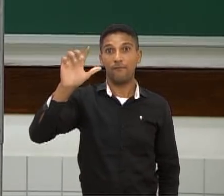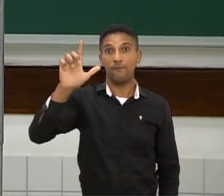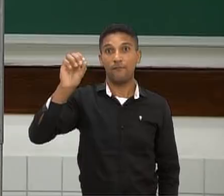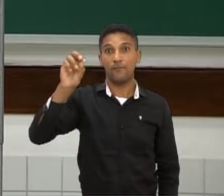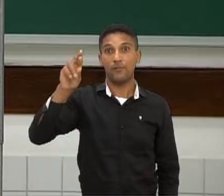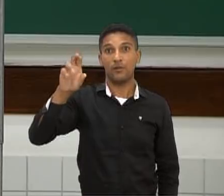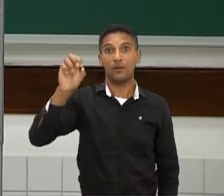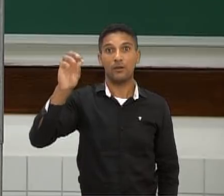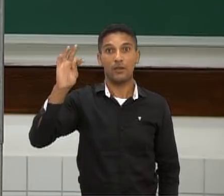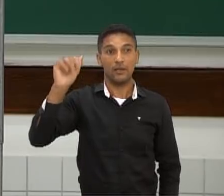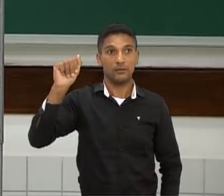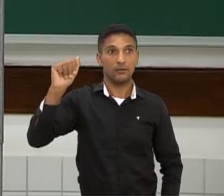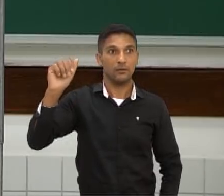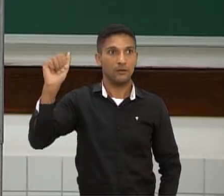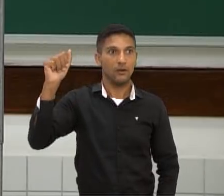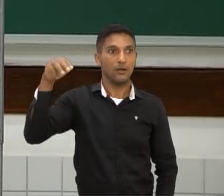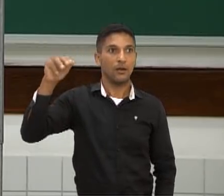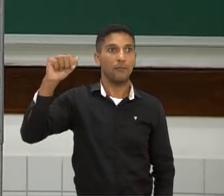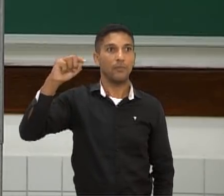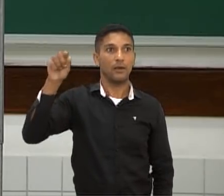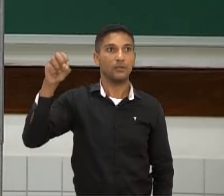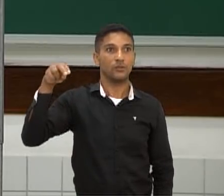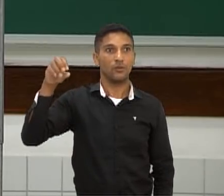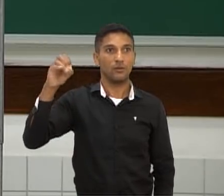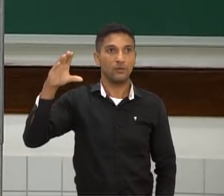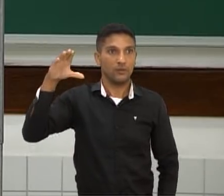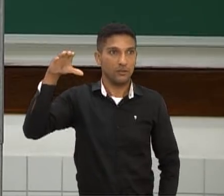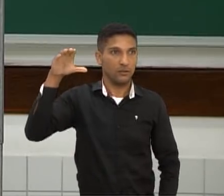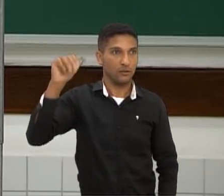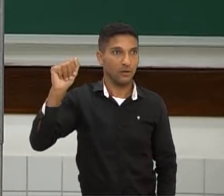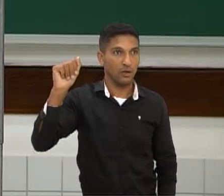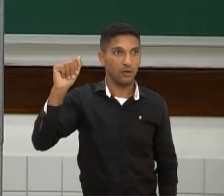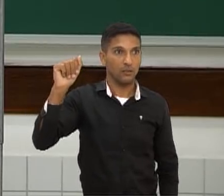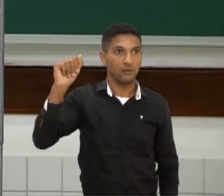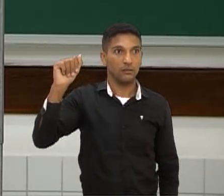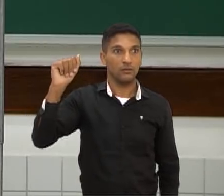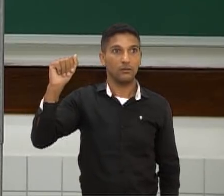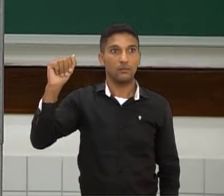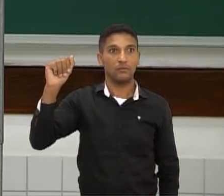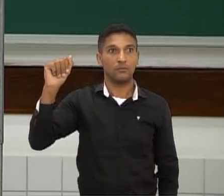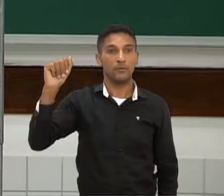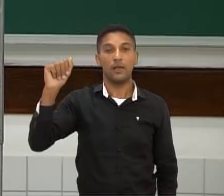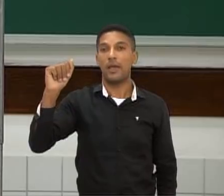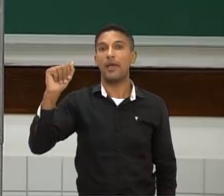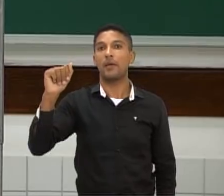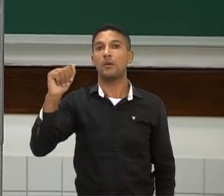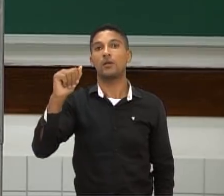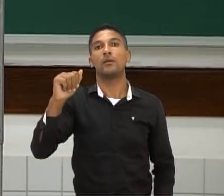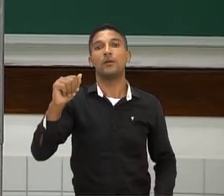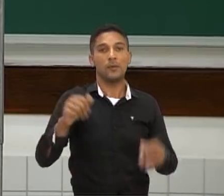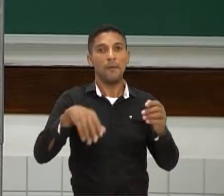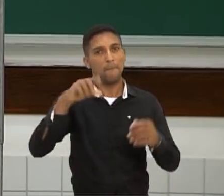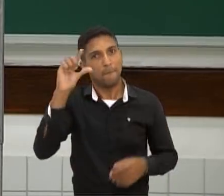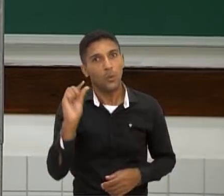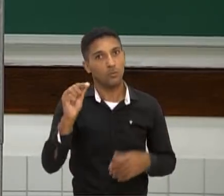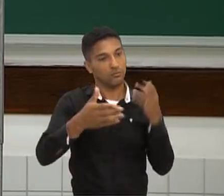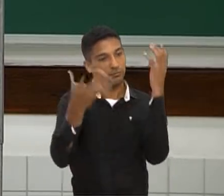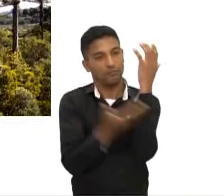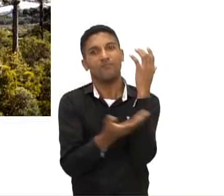é isso. Tem a questão de relevo, tem a questão do clima também e o desenvolvimento de cada região.